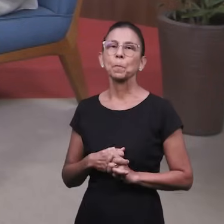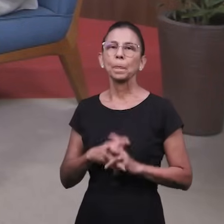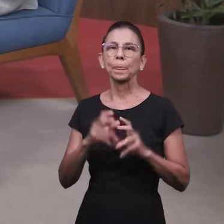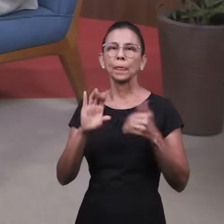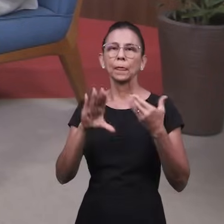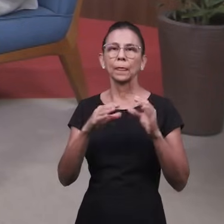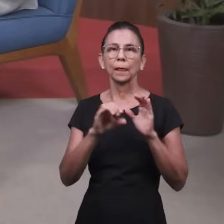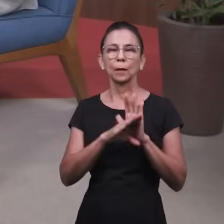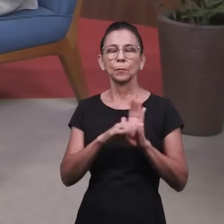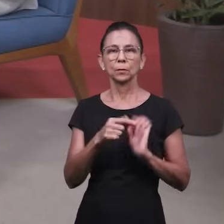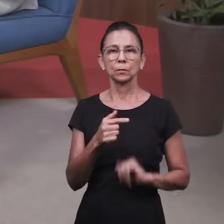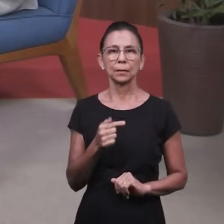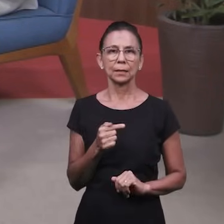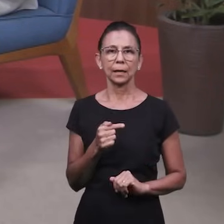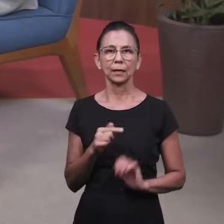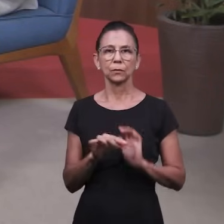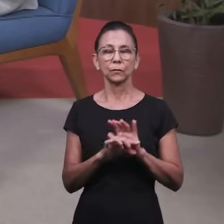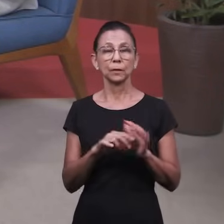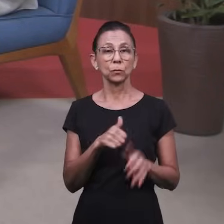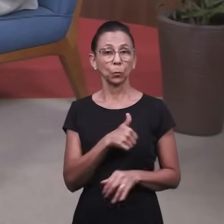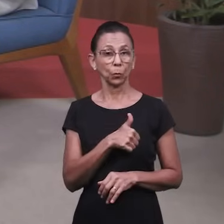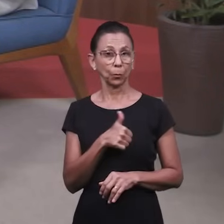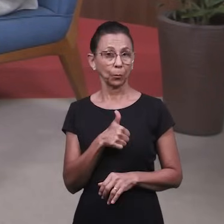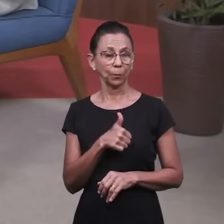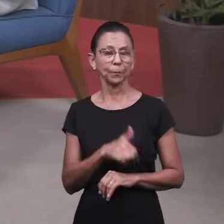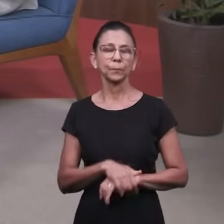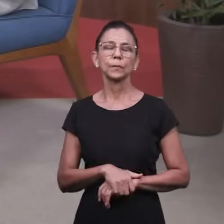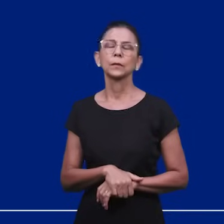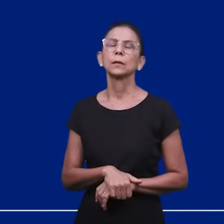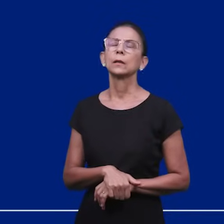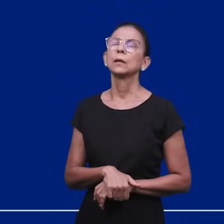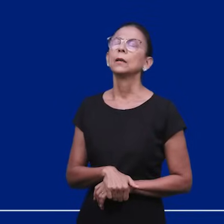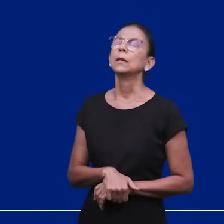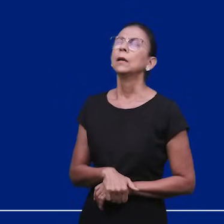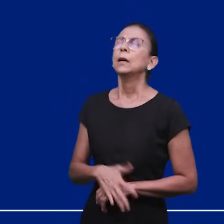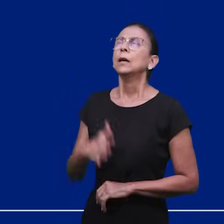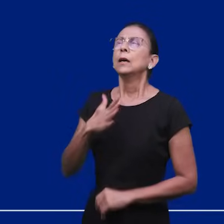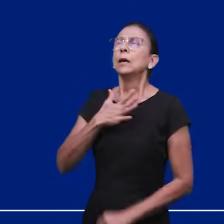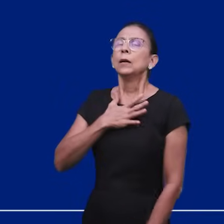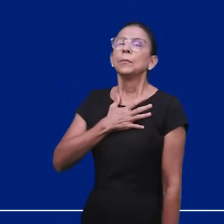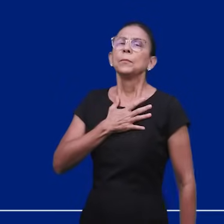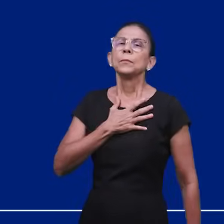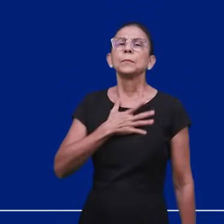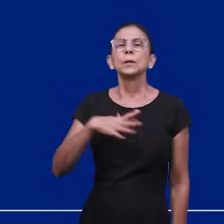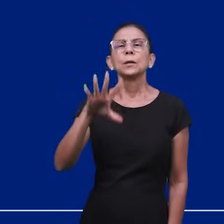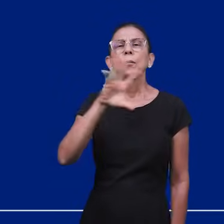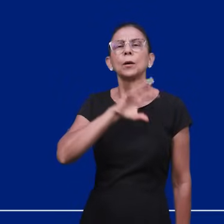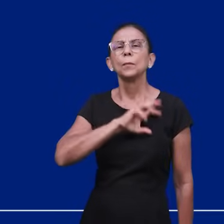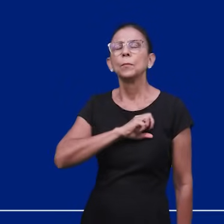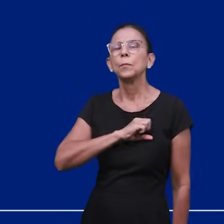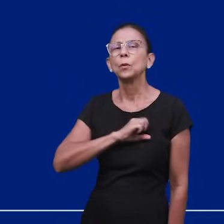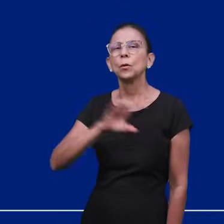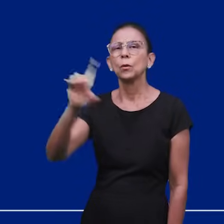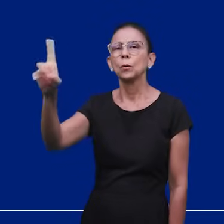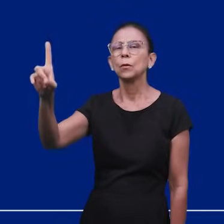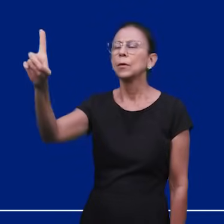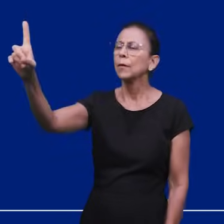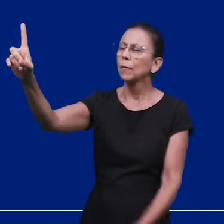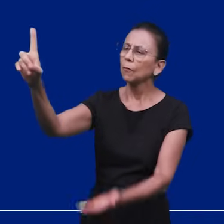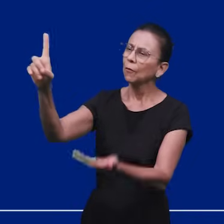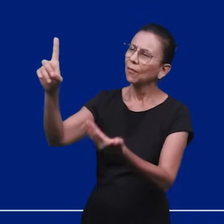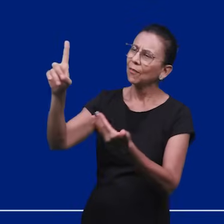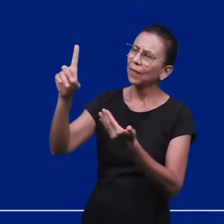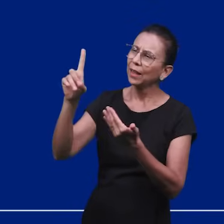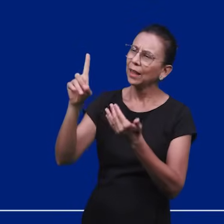que está em Cantares capítulo 7, verso 11, e que diz o seguinte: Vem, ó meu amado, saiamos